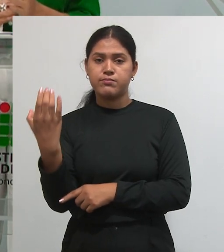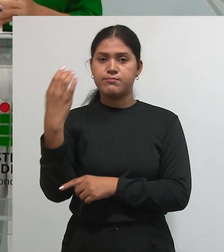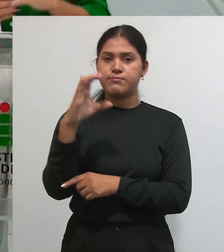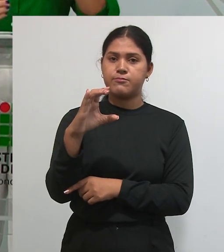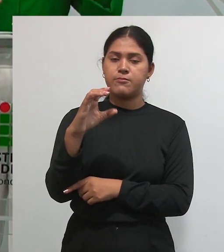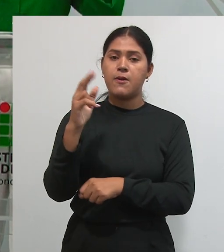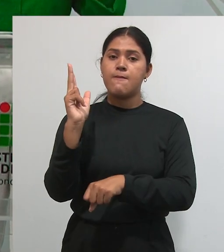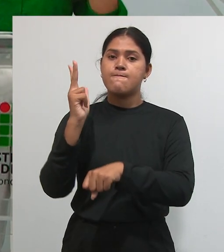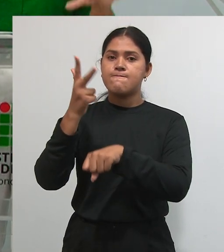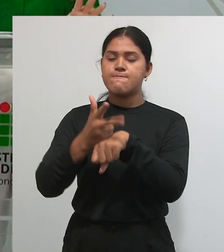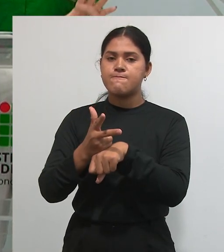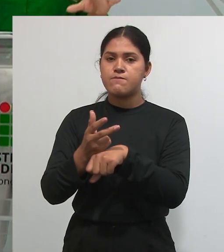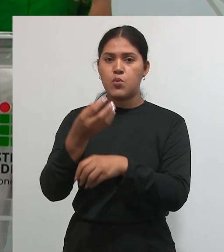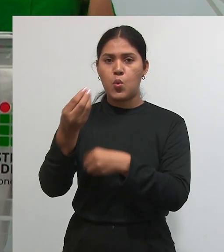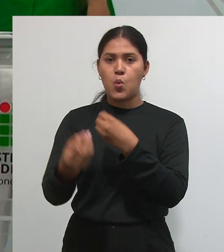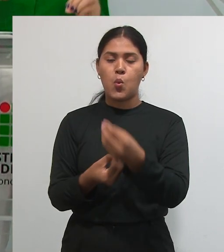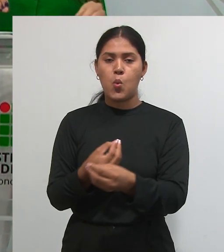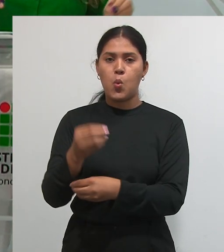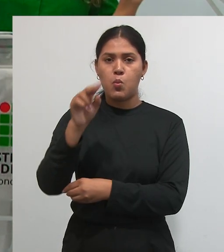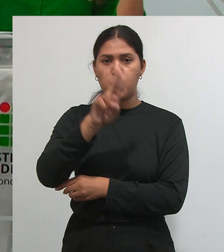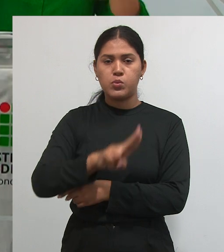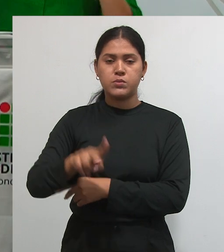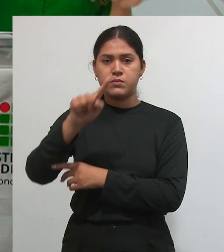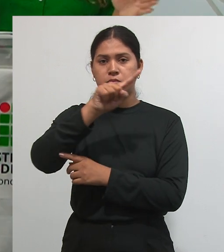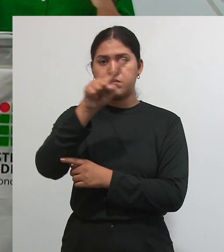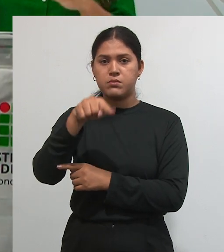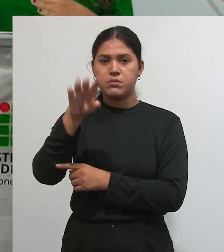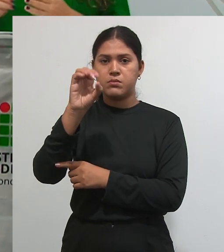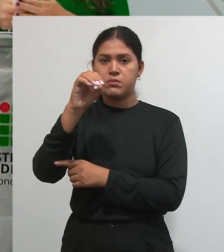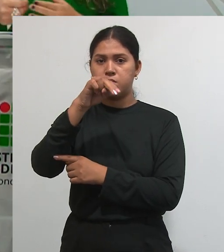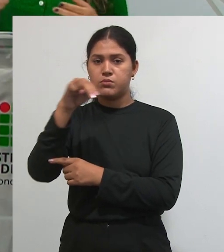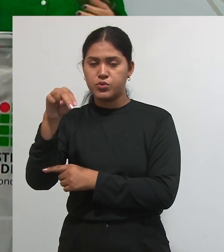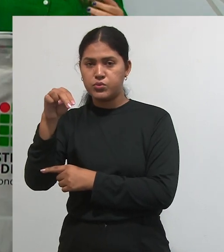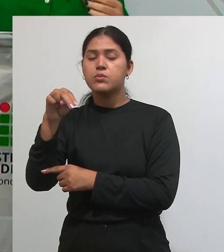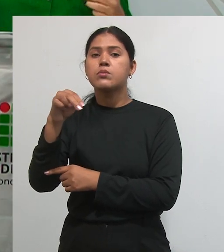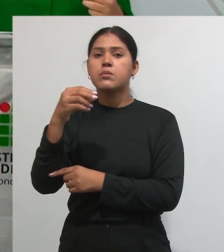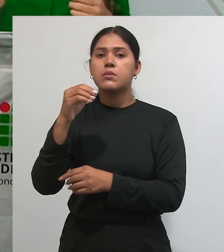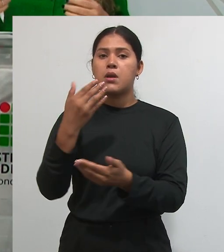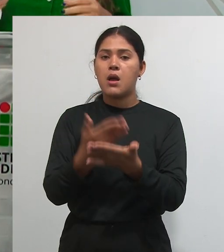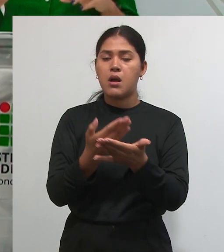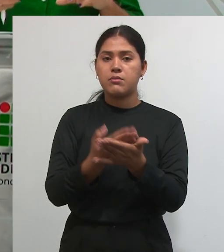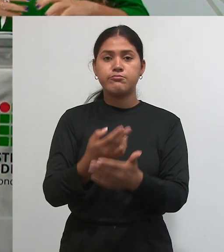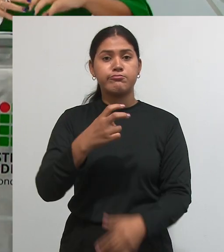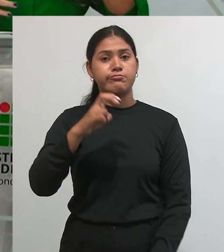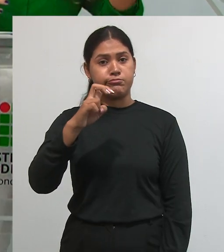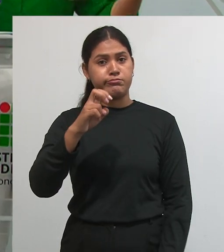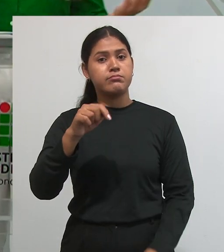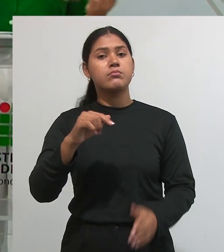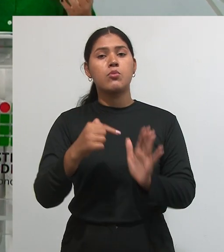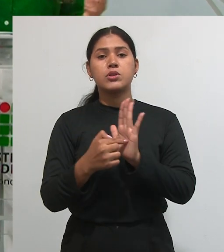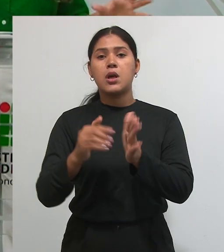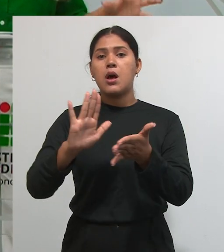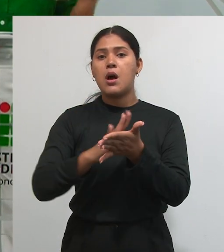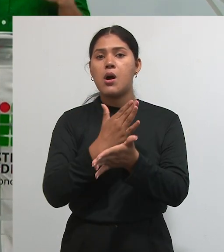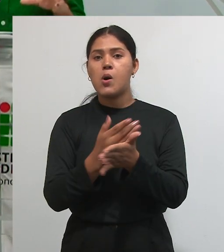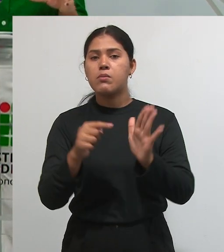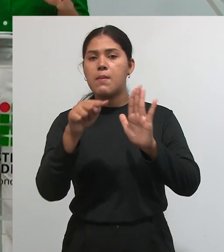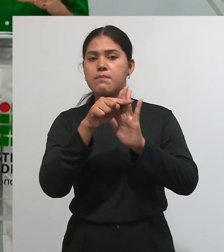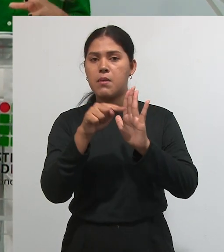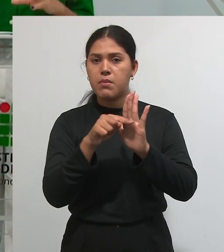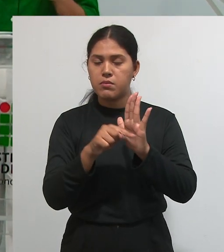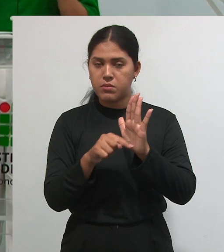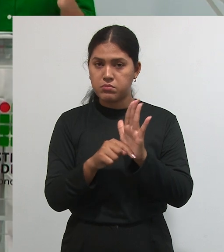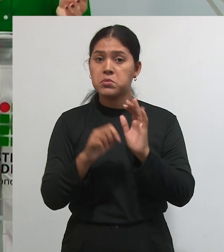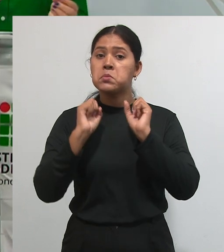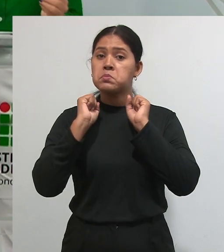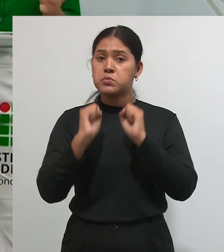vou deixar lá um vídeo explicando um pouco mais detalhado a aula 5 e trazer alguns exemplos também, algumas